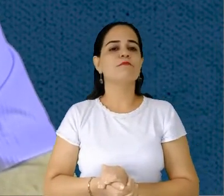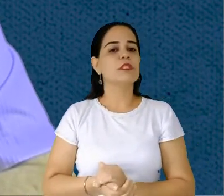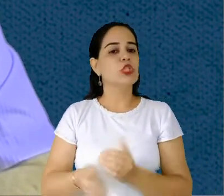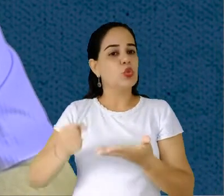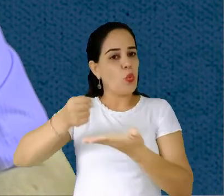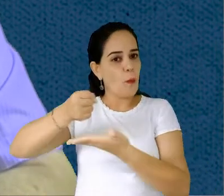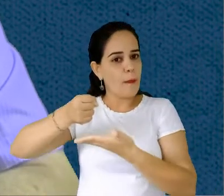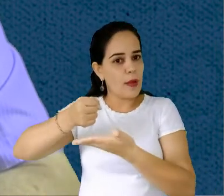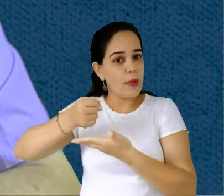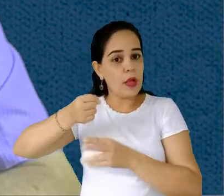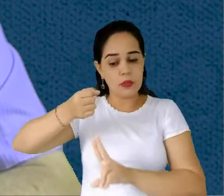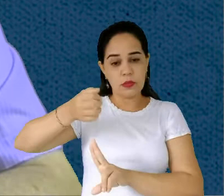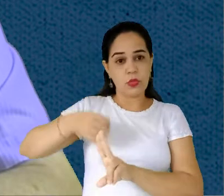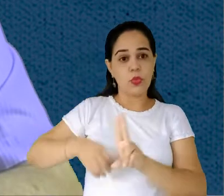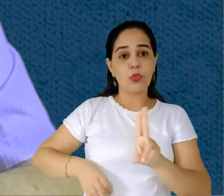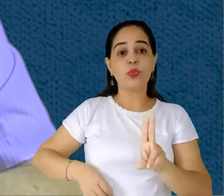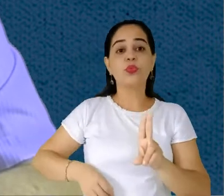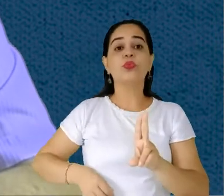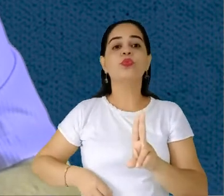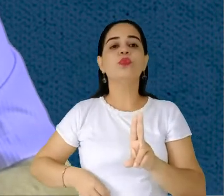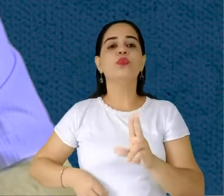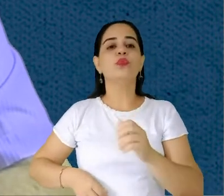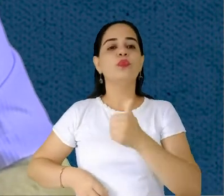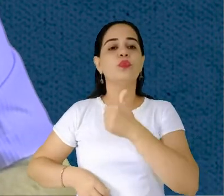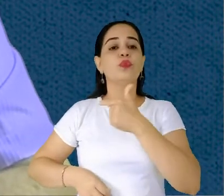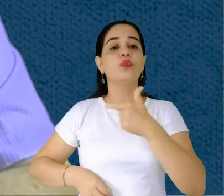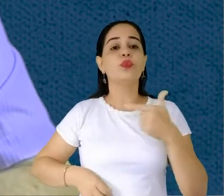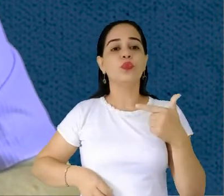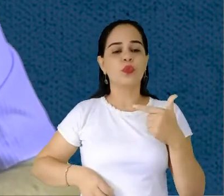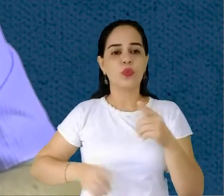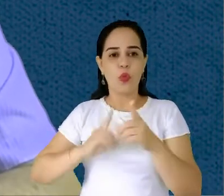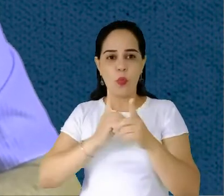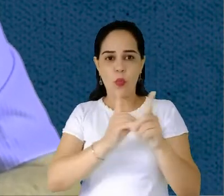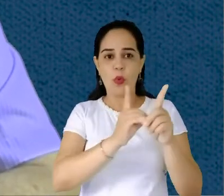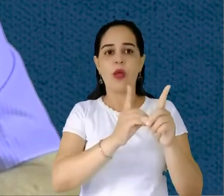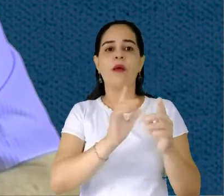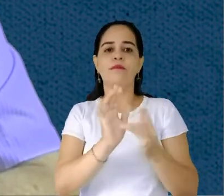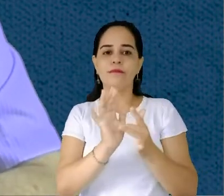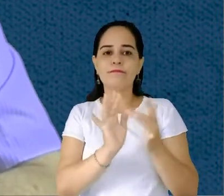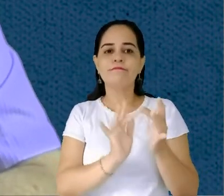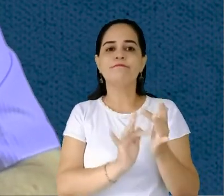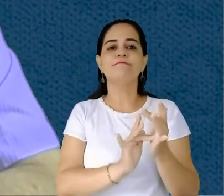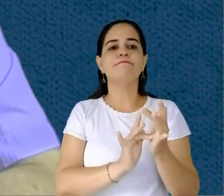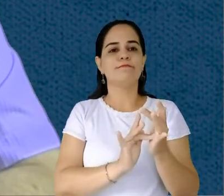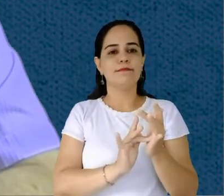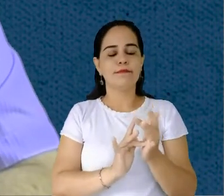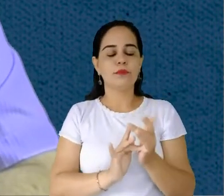Sobre os alicerces estão escritos os nomes dos 12 apóstolos, tá?